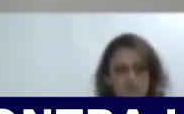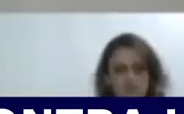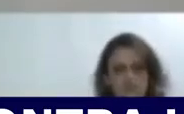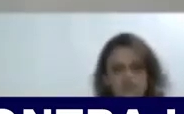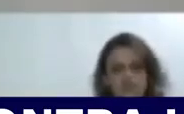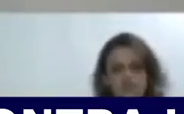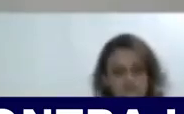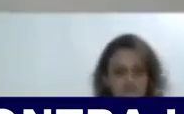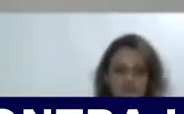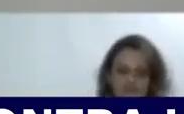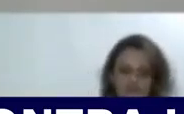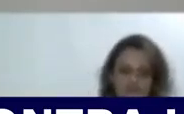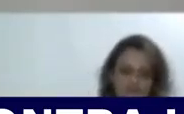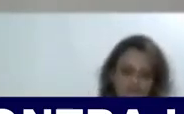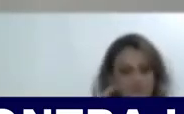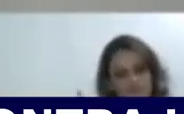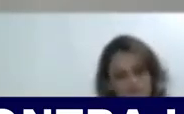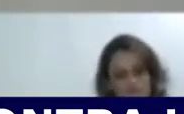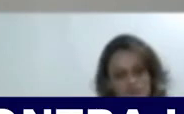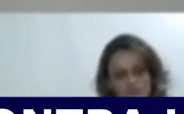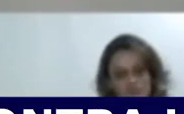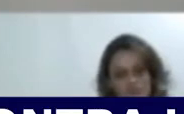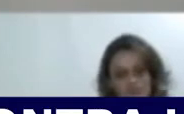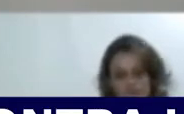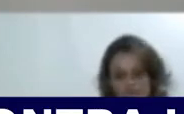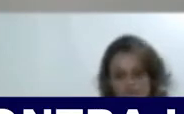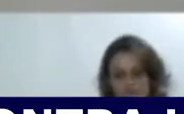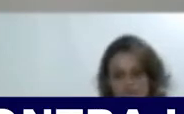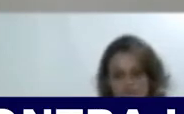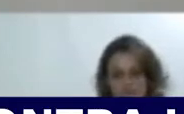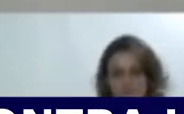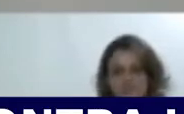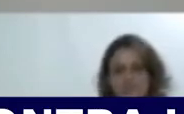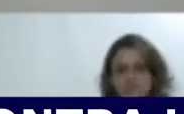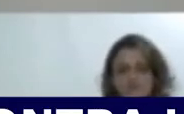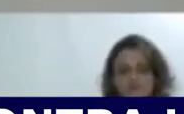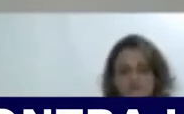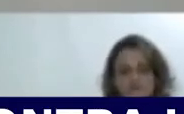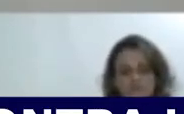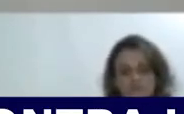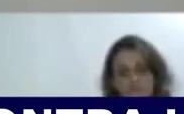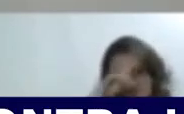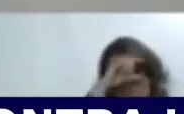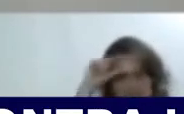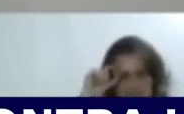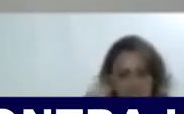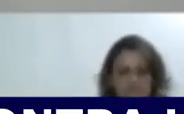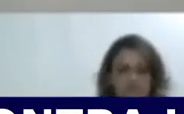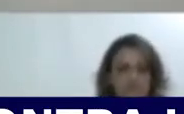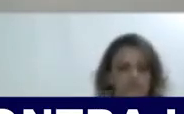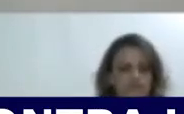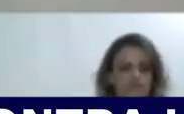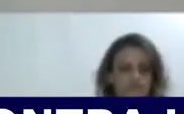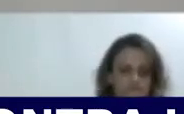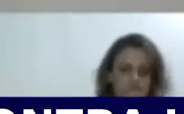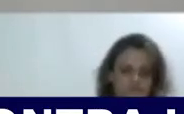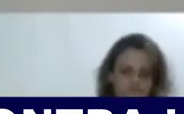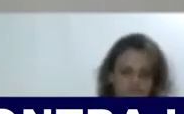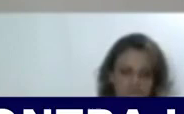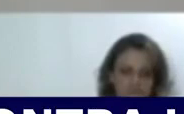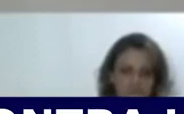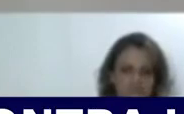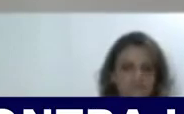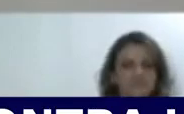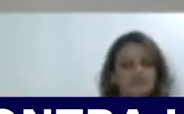ao voto de Vossa Excelência, o presidente, e do ministro Ricardo Lewandowski. É que ao final do voto neste habeas,